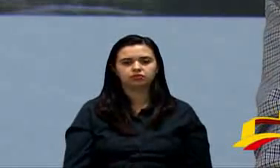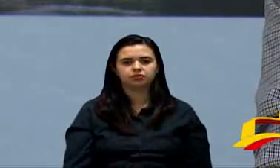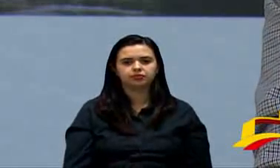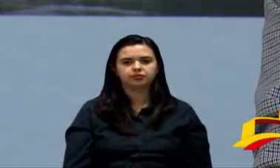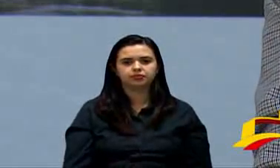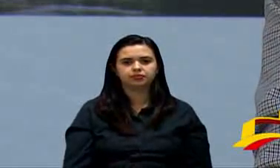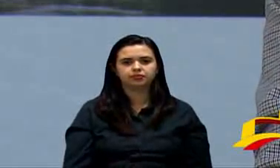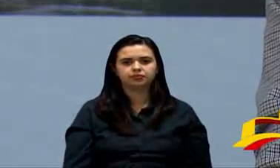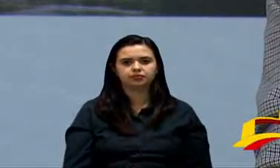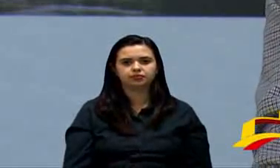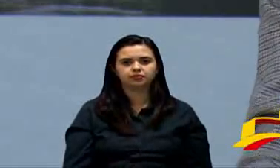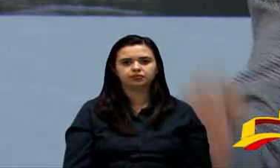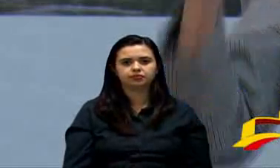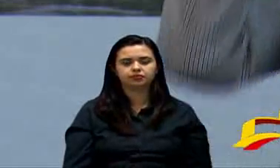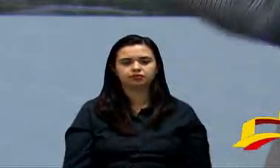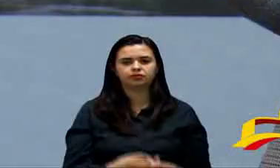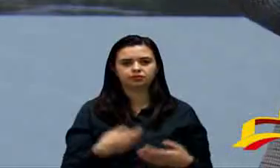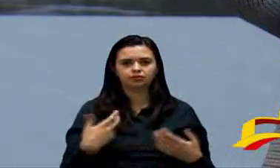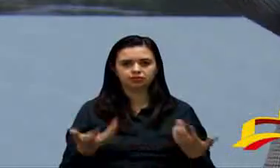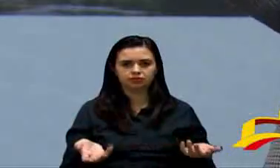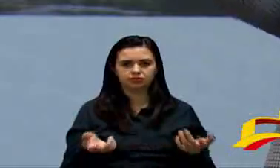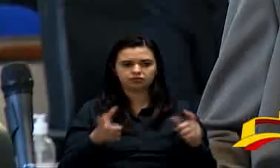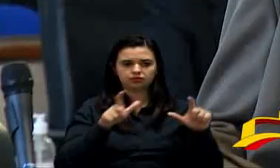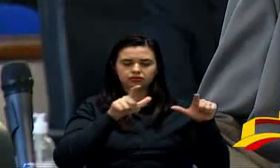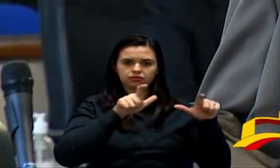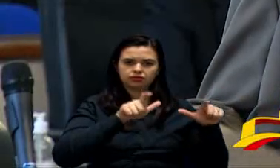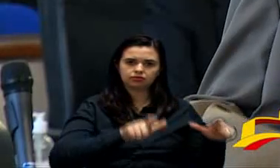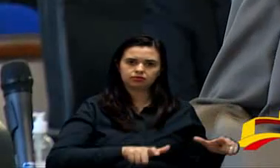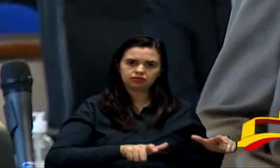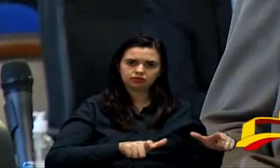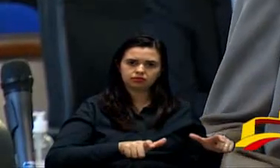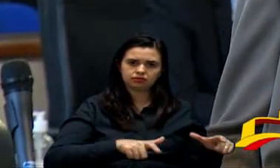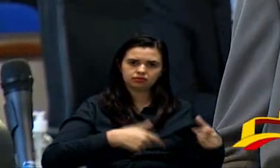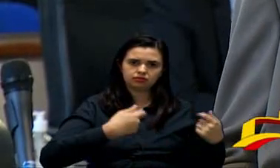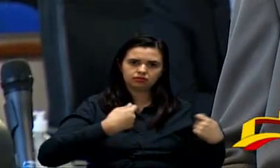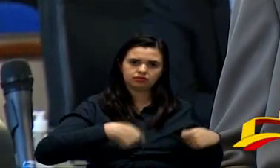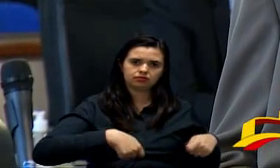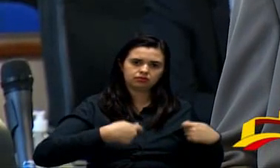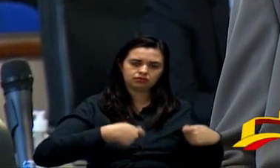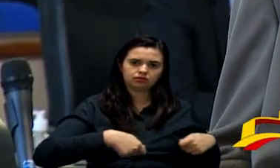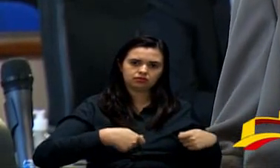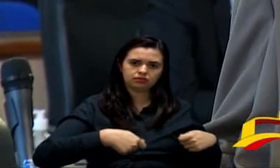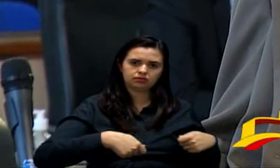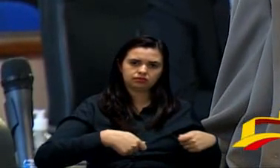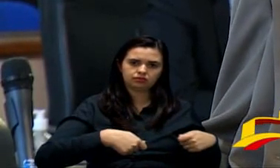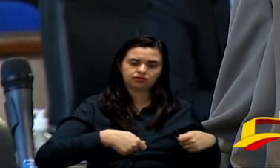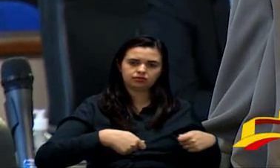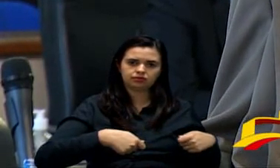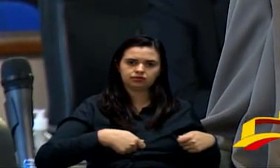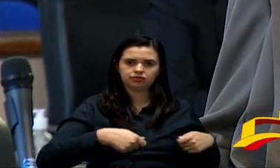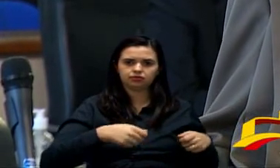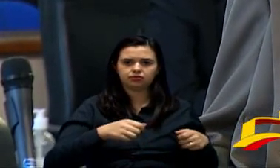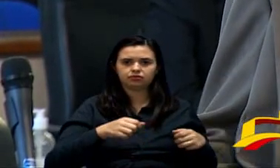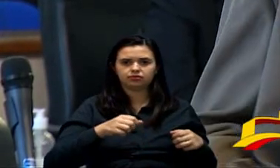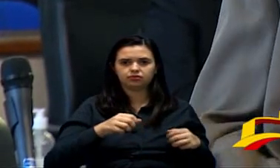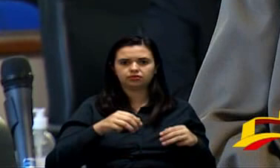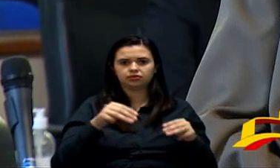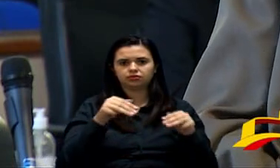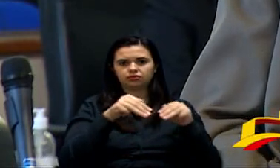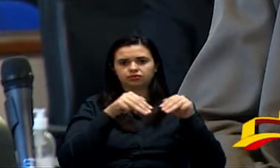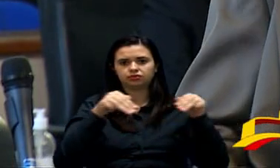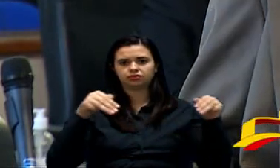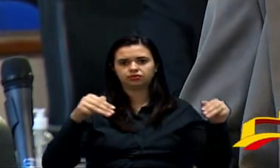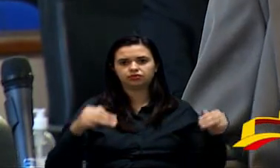Estamos em tratativa para que aquele espaço fosse o Museu do Tropeiro. Imagina! Não